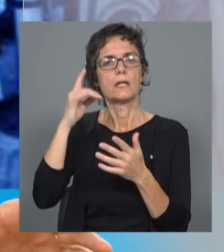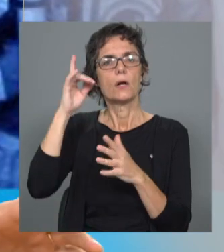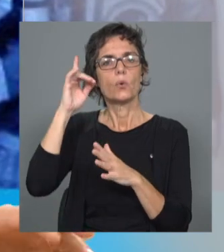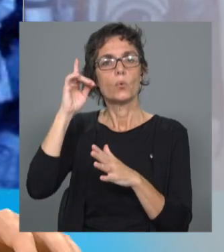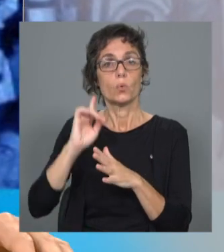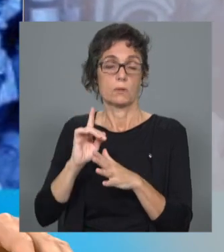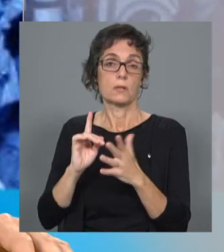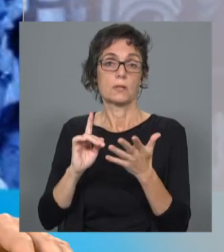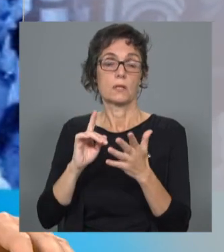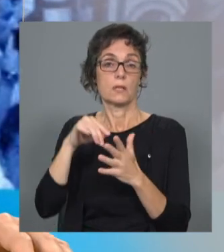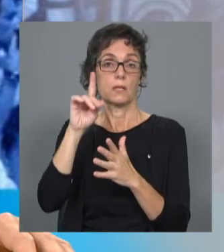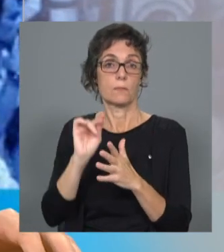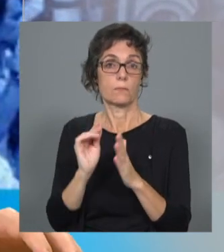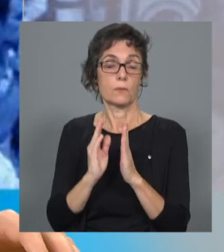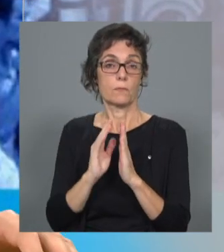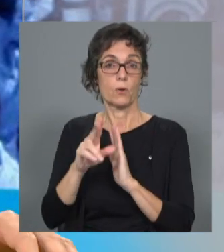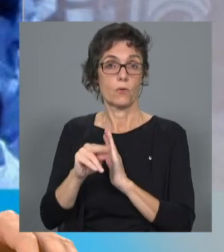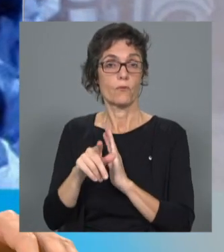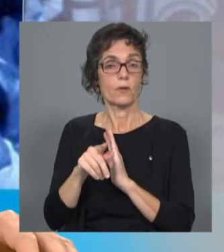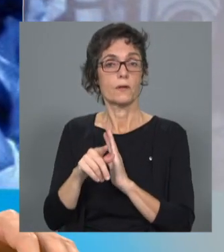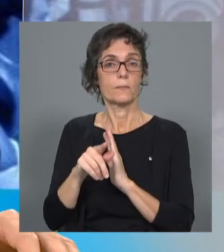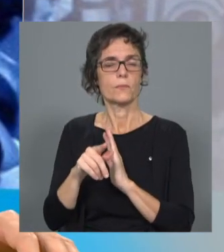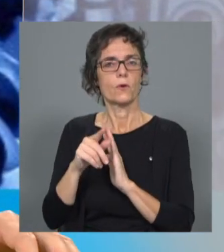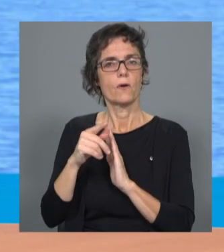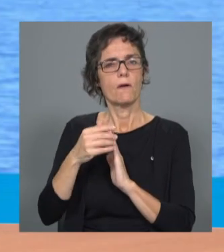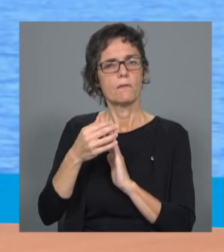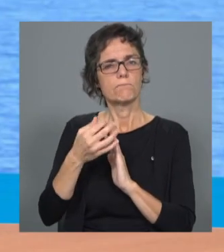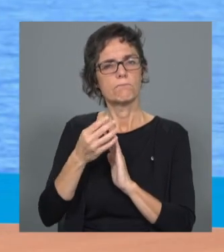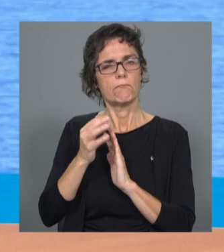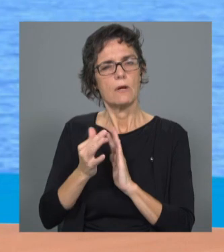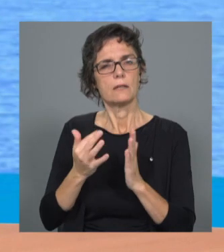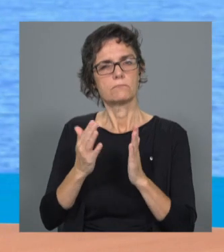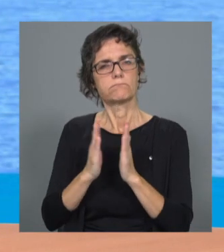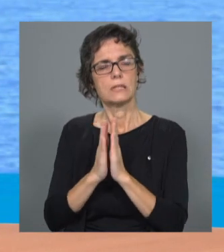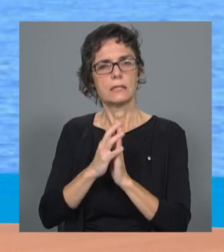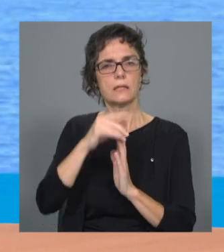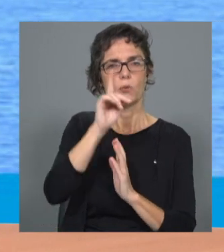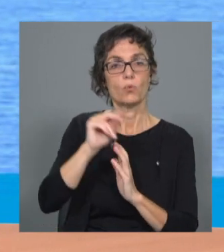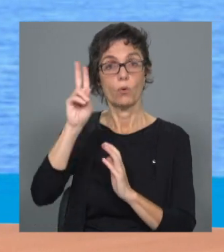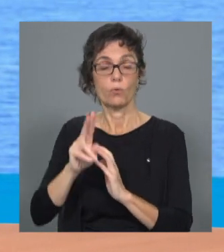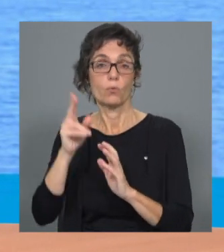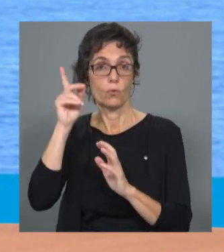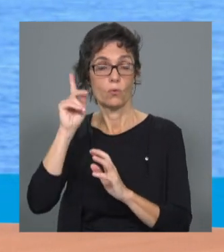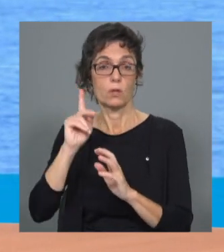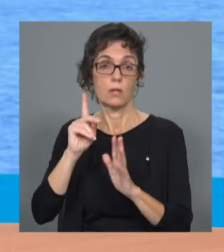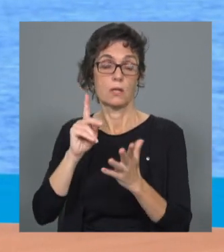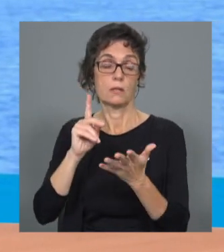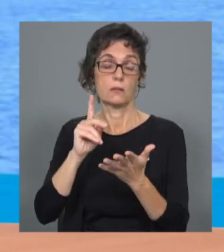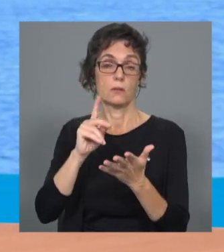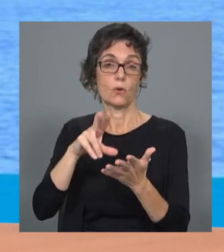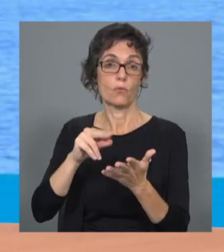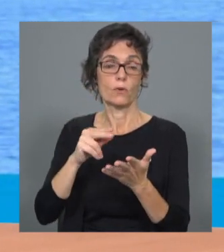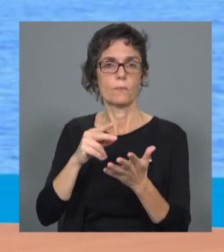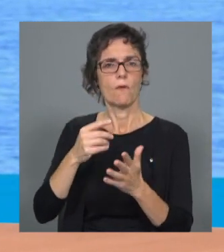sejam celebrados na memória dos fiéis defuntos, não é? Sim, o dia 1 sim. E o dia 2 de novembro. Sim. Nós